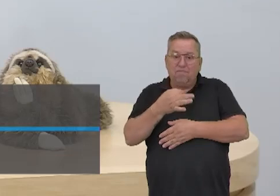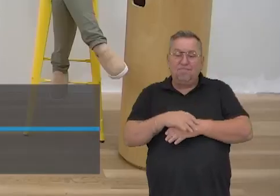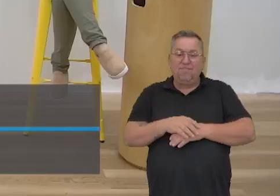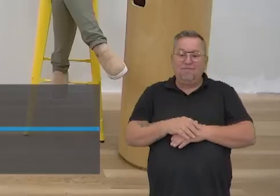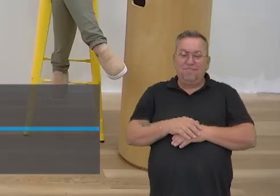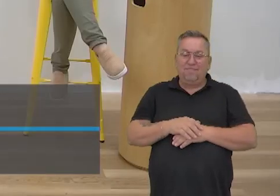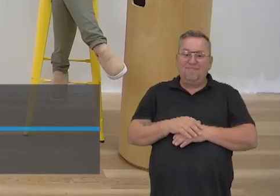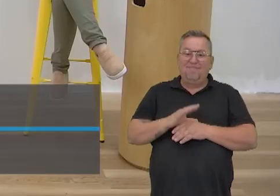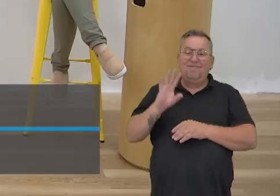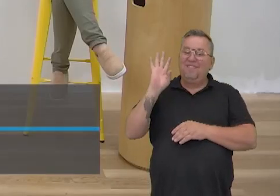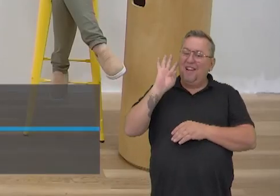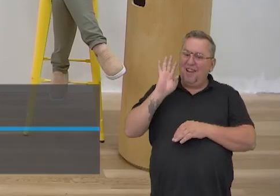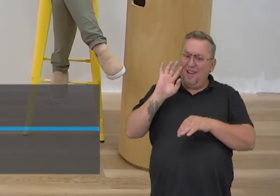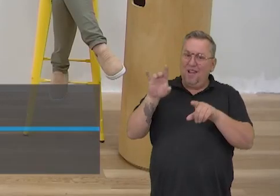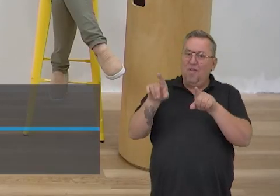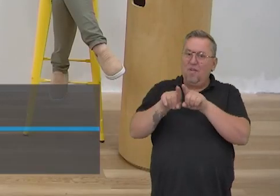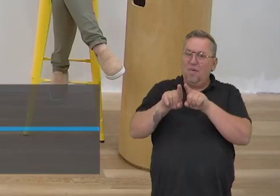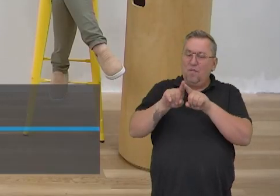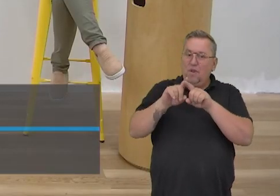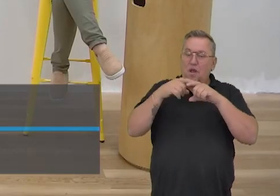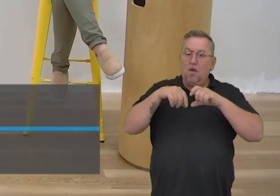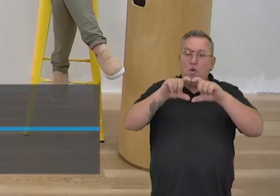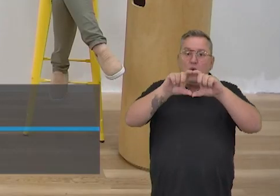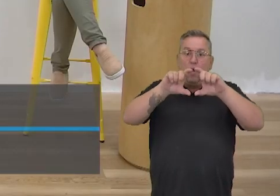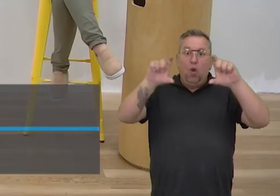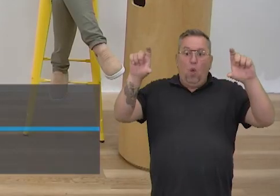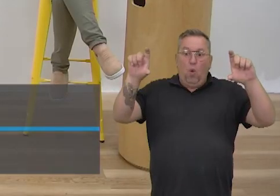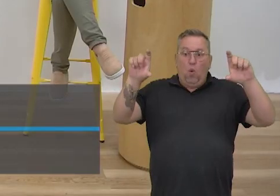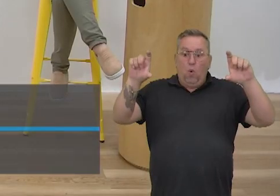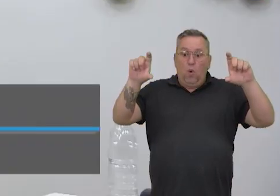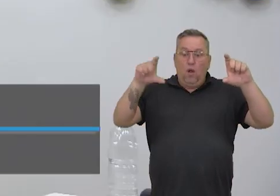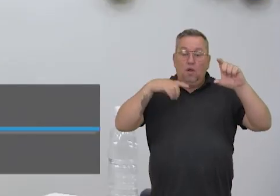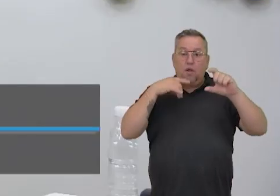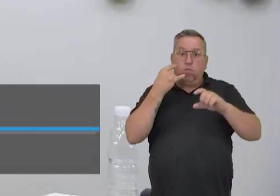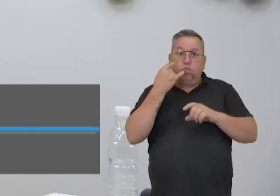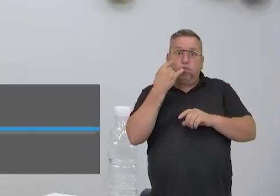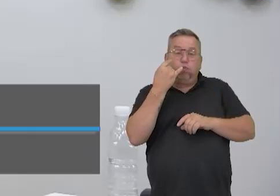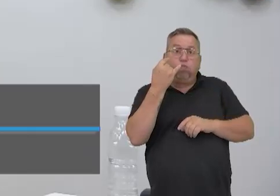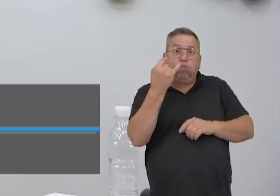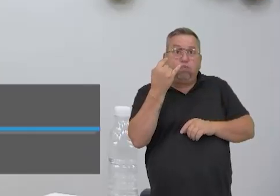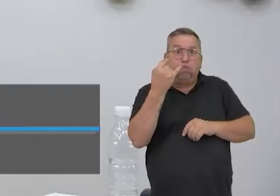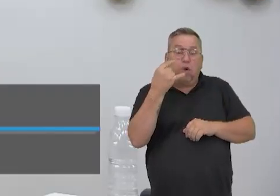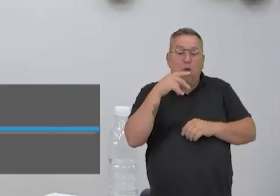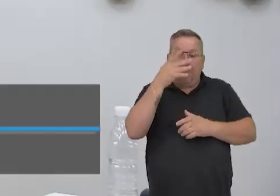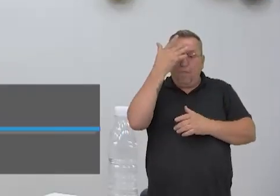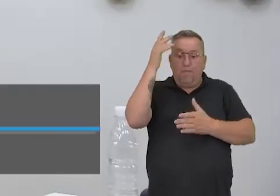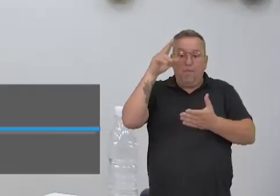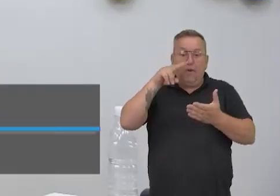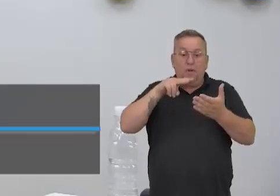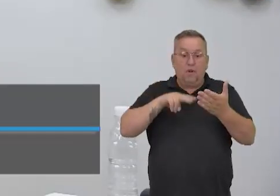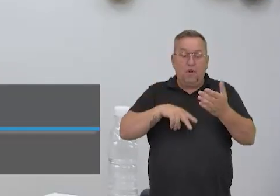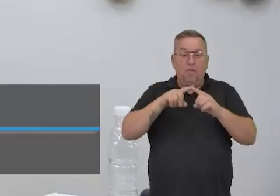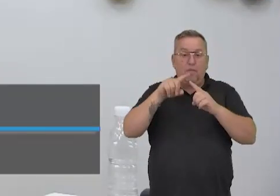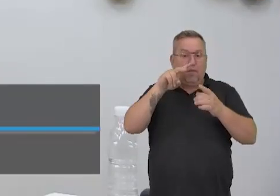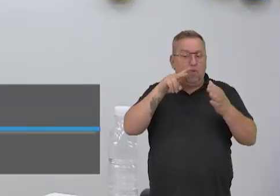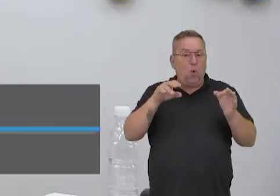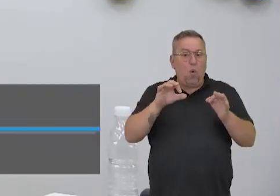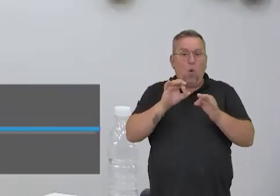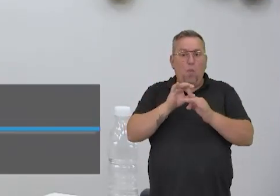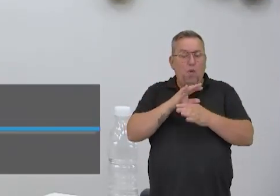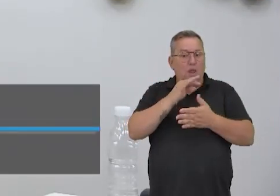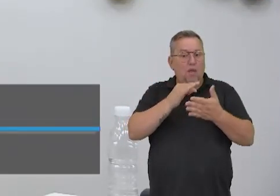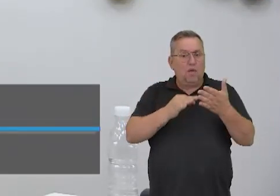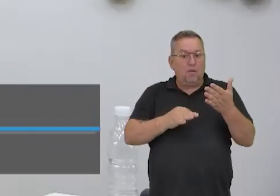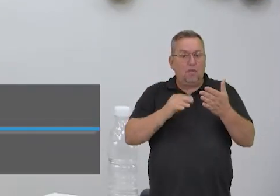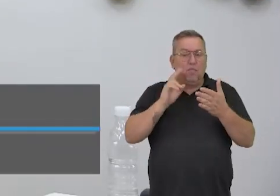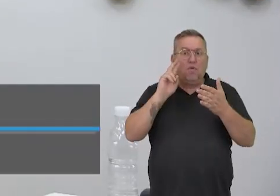legal aí lembrar, né, gente, que a manchete, ela tem a função aí de chamar, né, o leitor para a leitura completa do texto. Aí